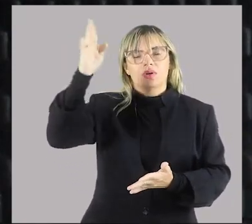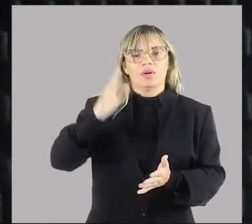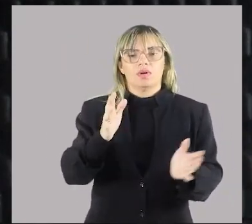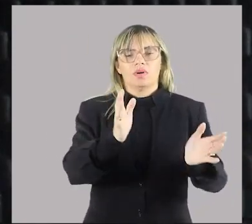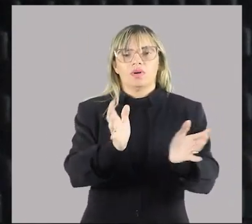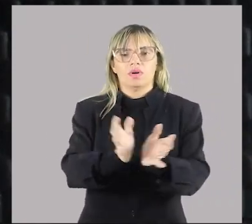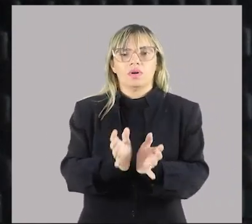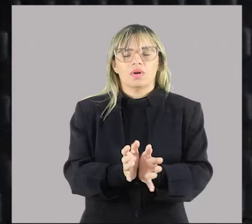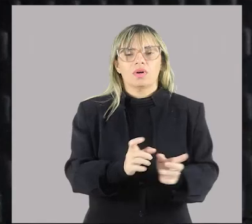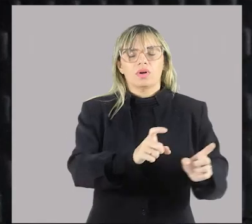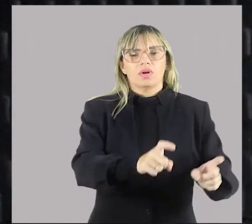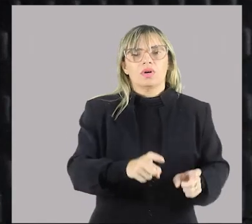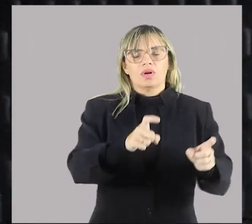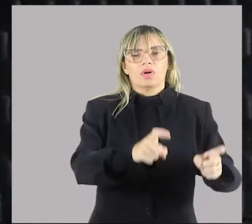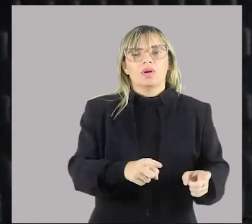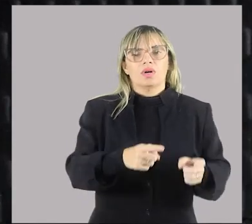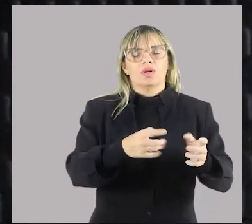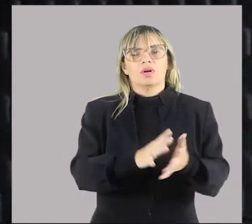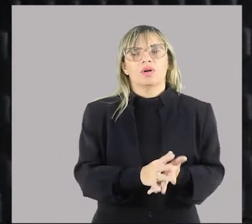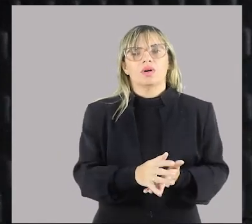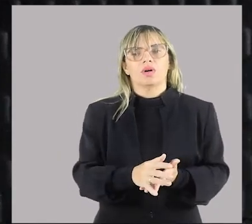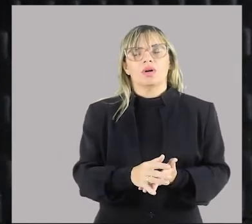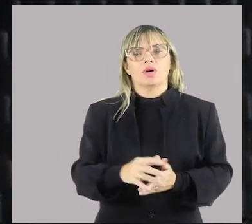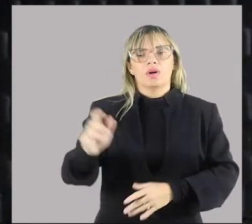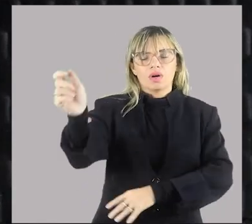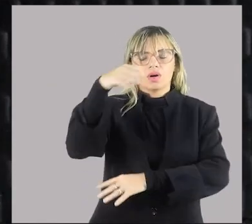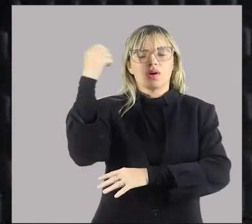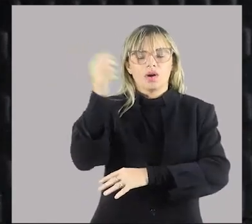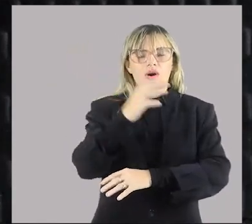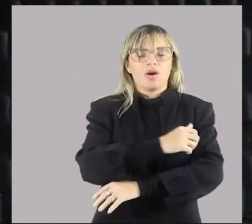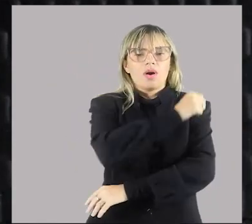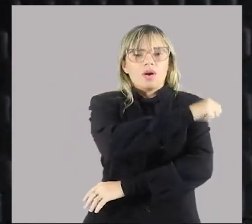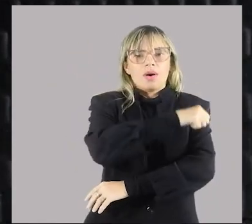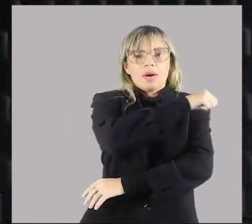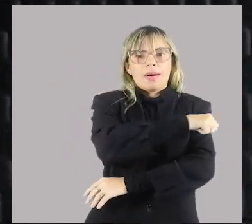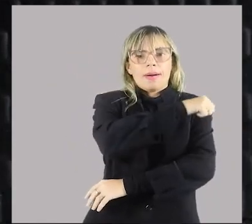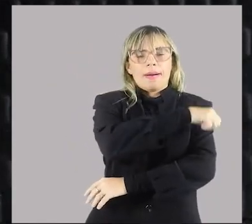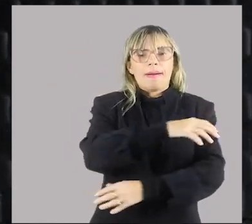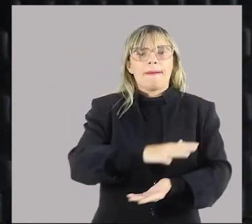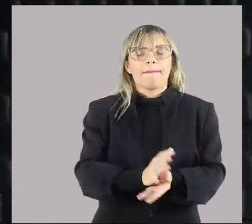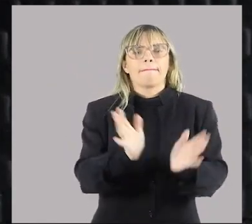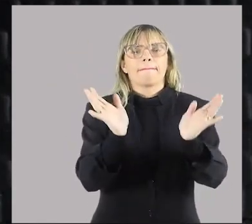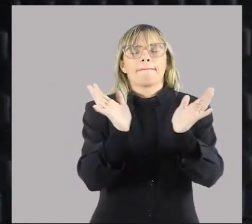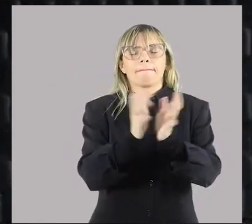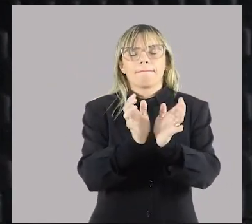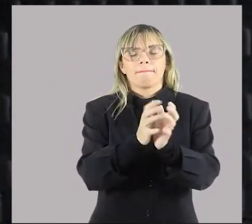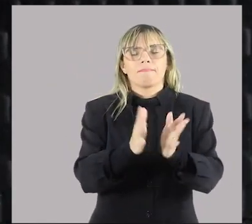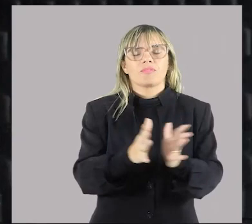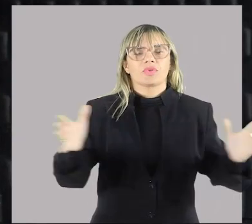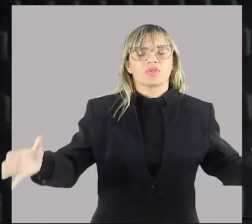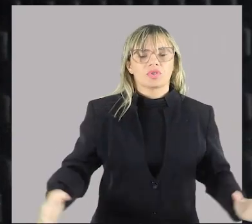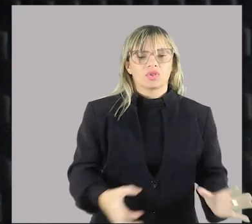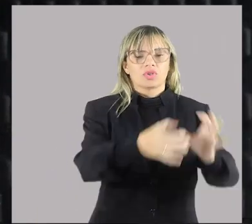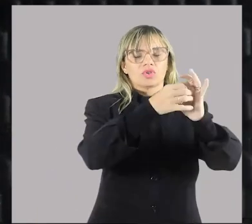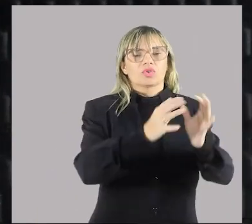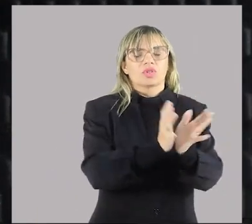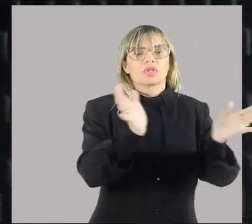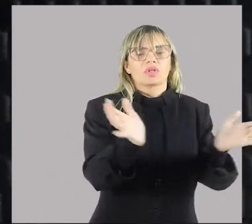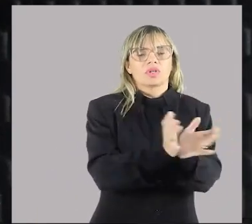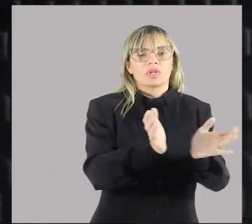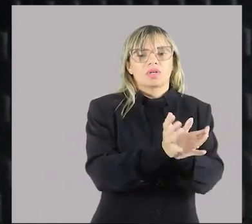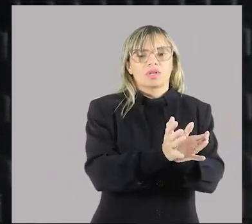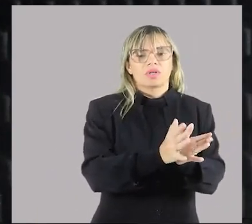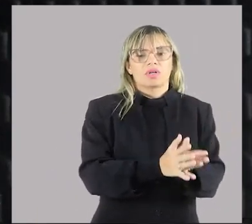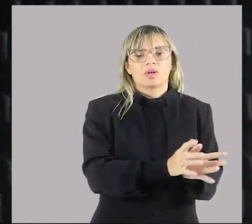oligarquias do Rio Grande do Sul, do Rio de Janeiro, de Pernambuco. Minas se alia a essas oligarquias e forma